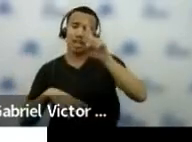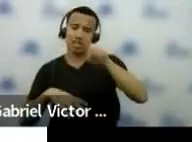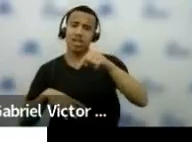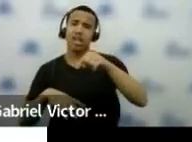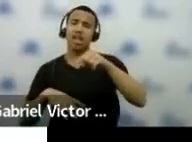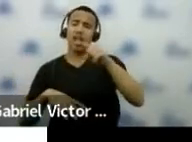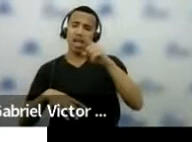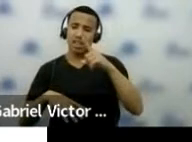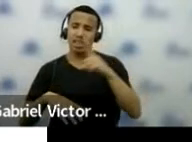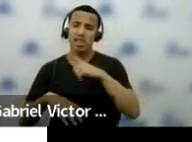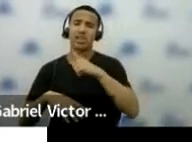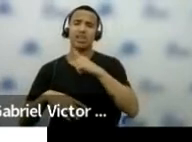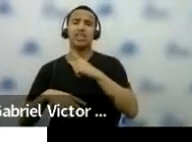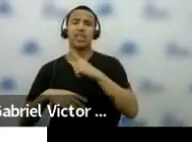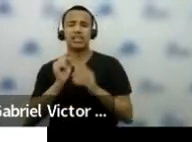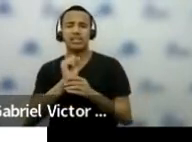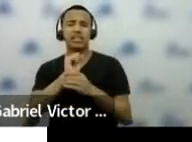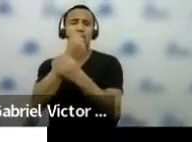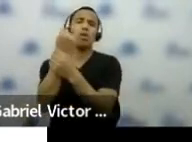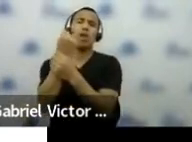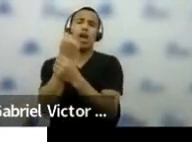segurança cibernética, a parte de cidades